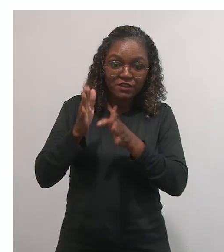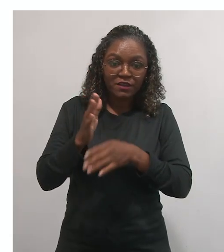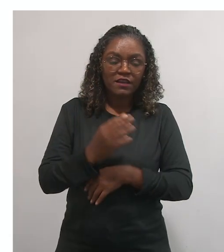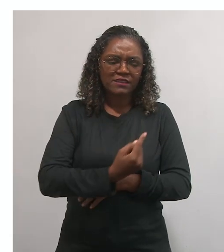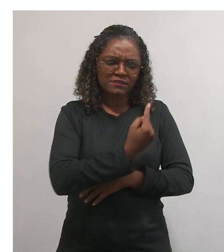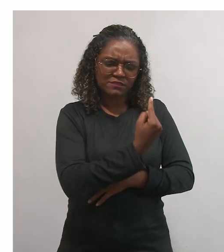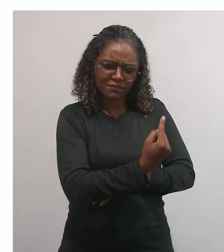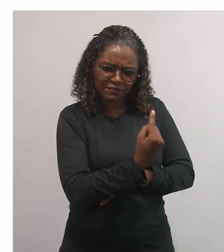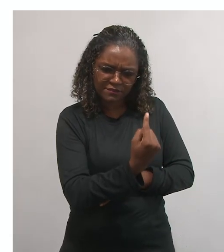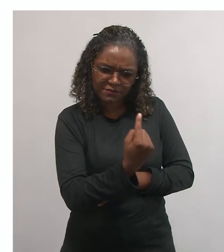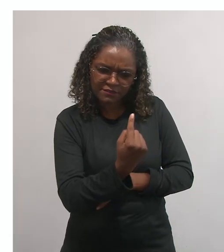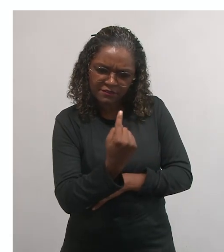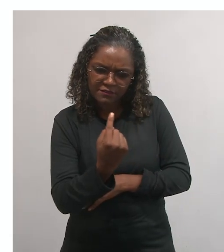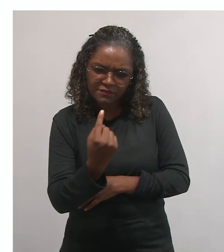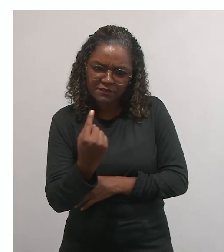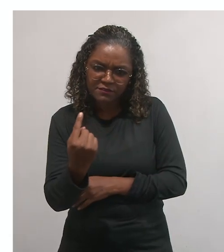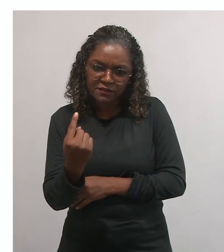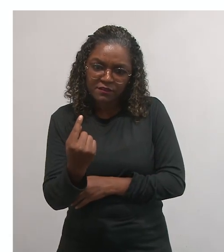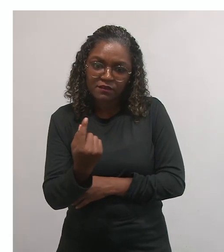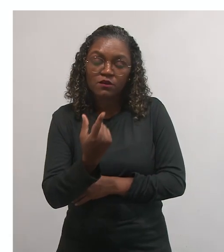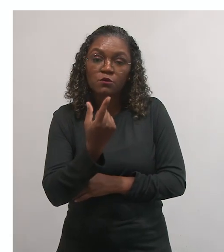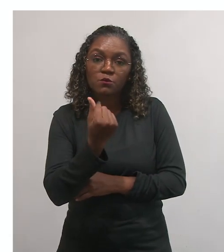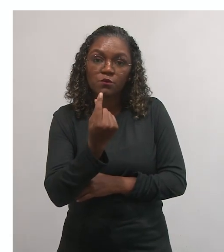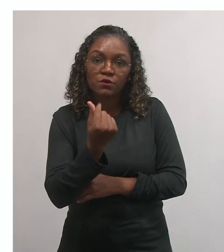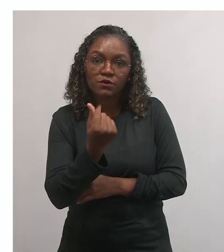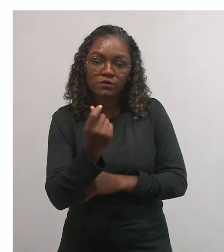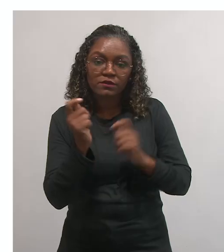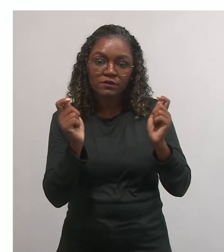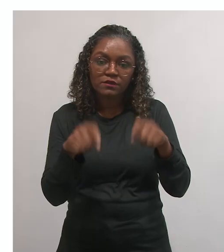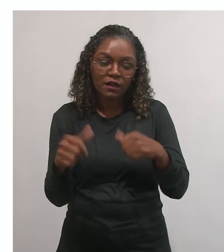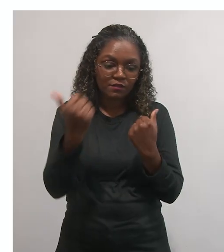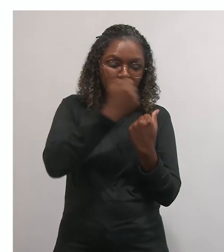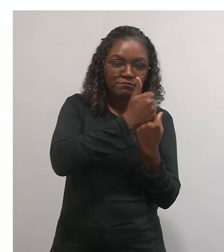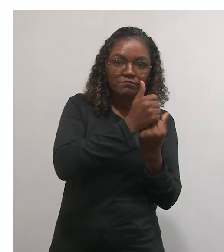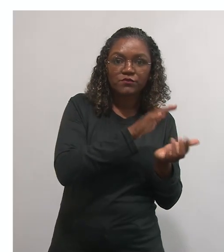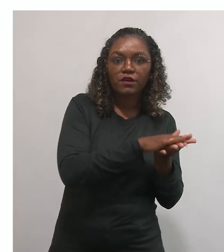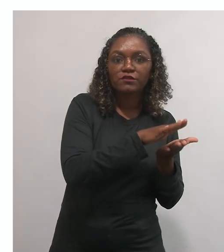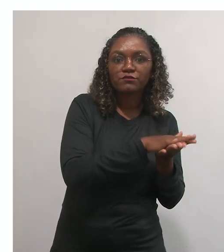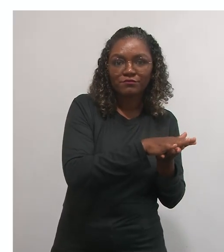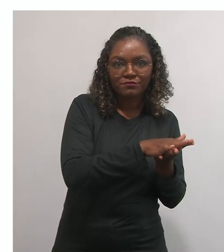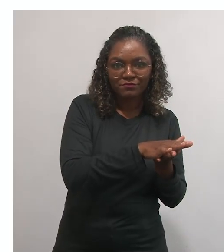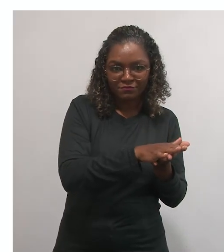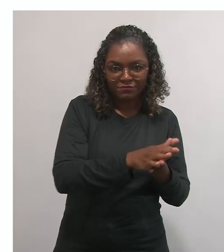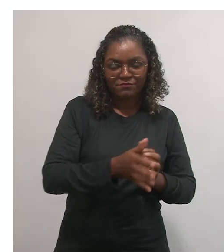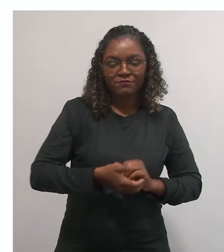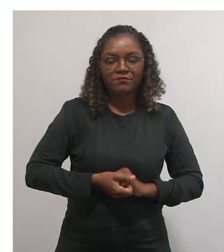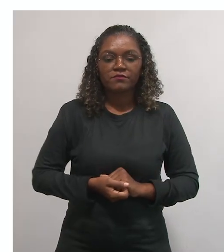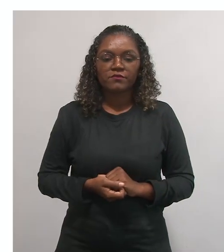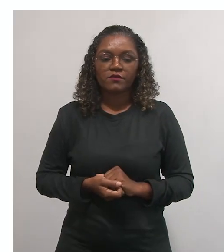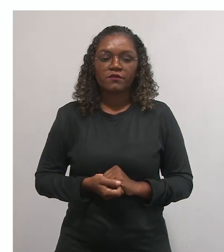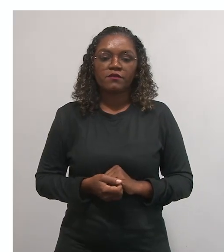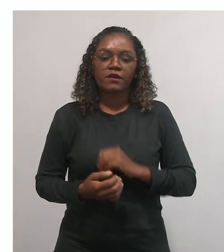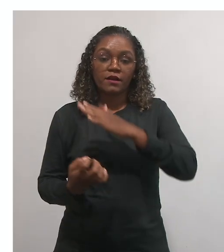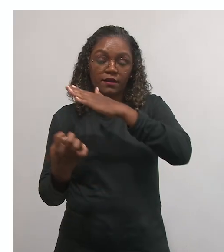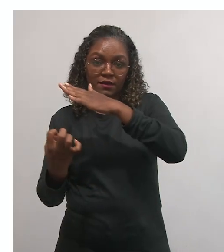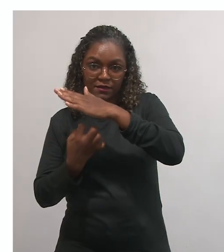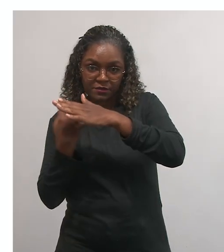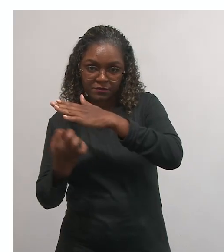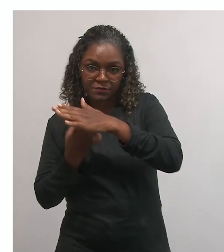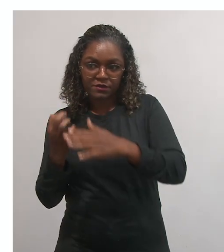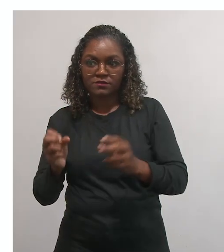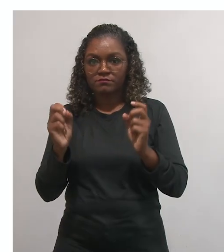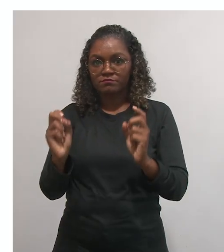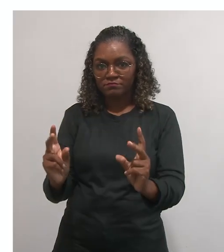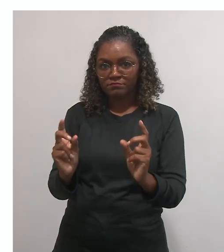unidade de produto vendido colabora para cobrir os gastos fixos quando a empresa comerci